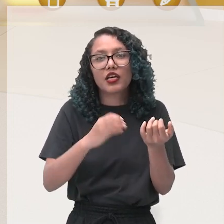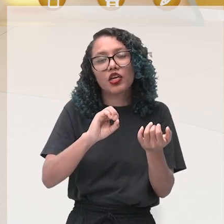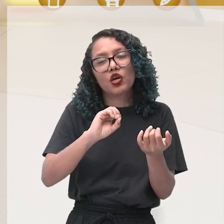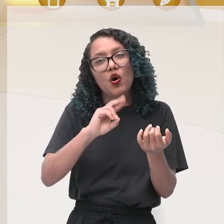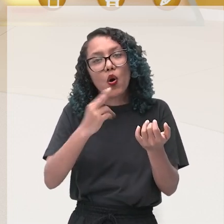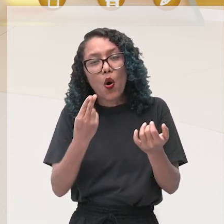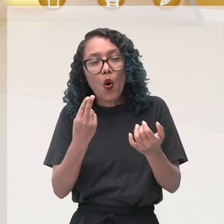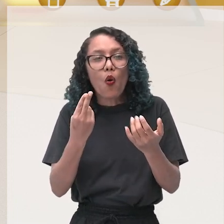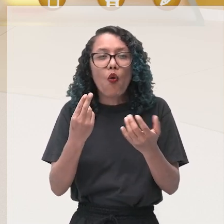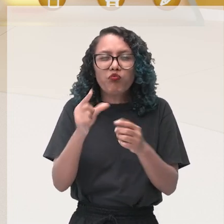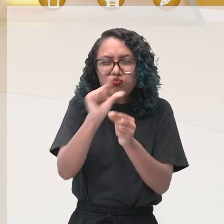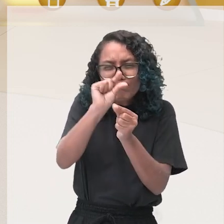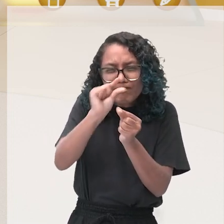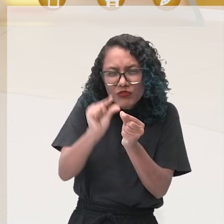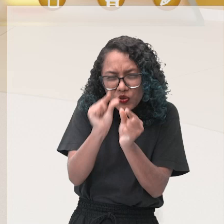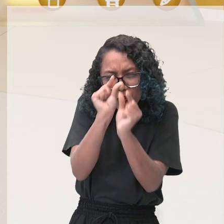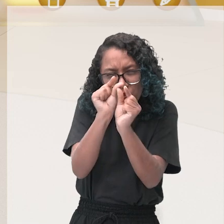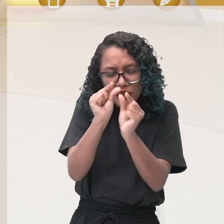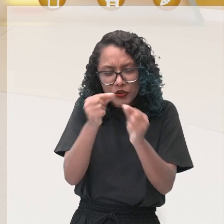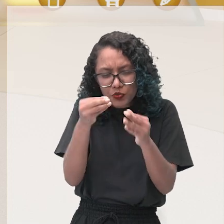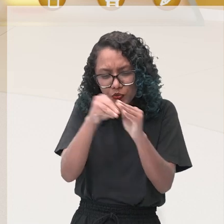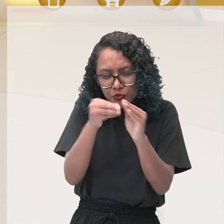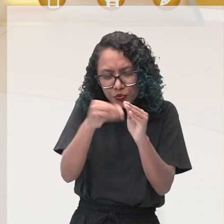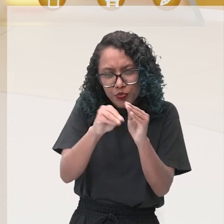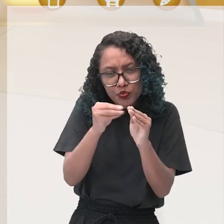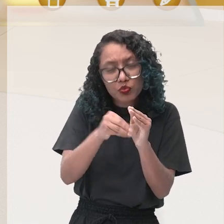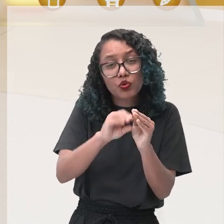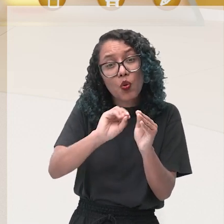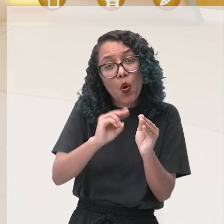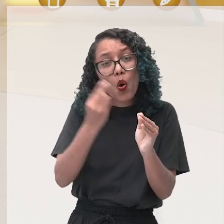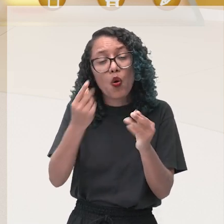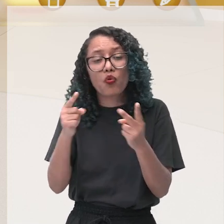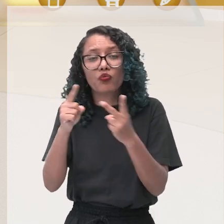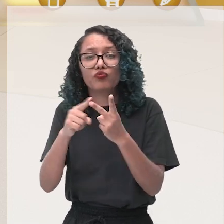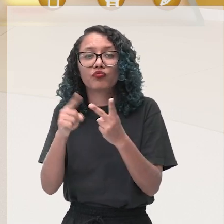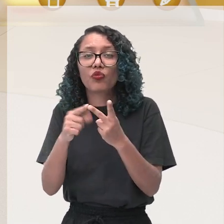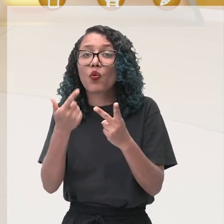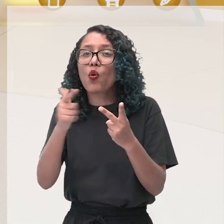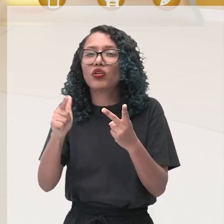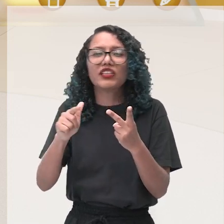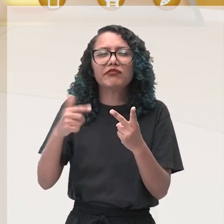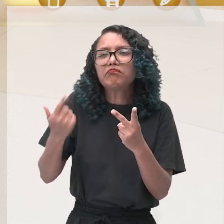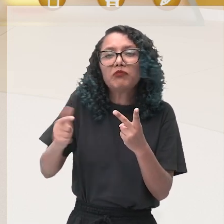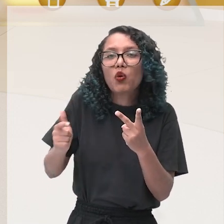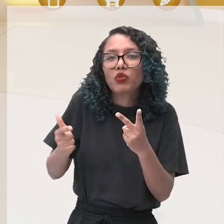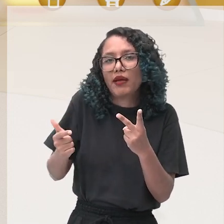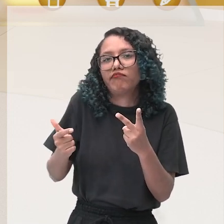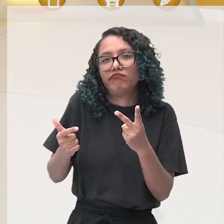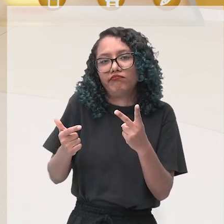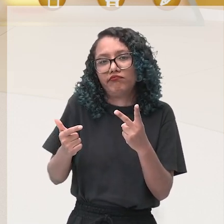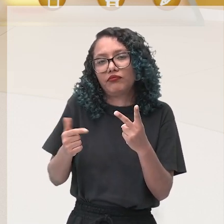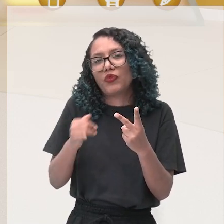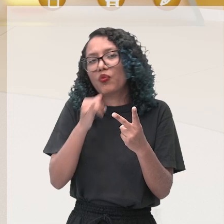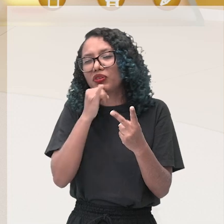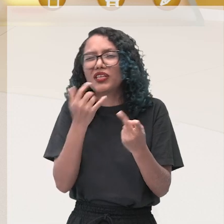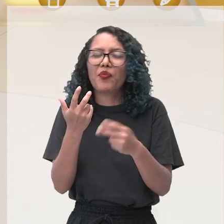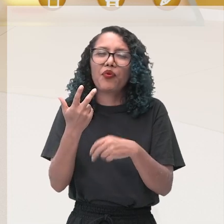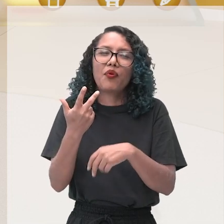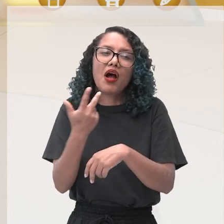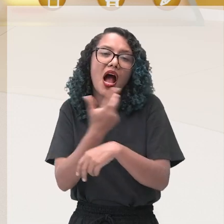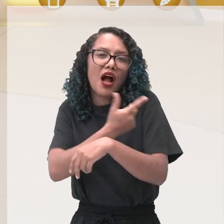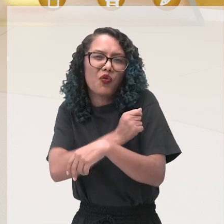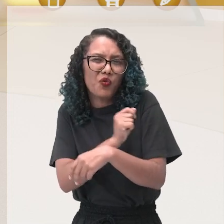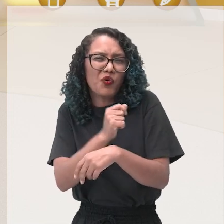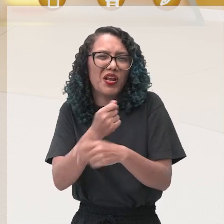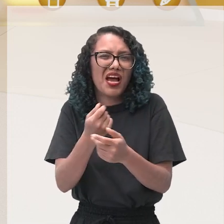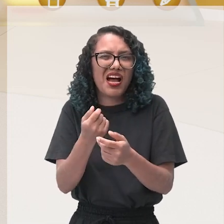cultura biológica, né, de micro-organismo, ou simplesmente, né, uma agulha defeituosa